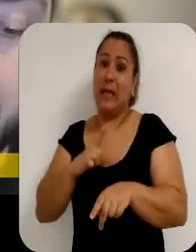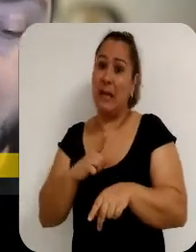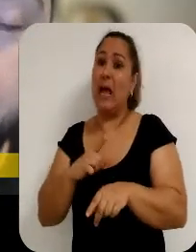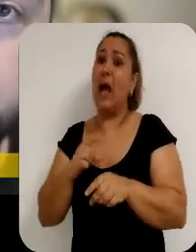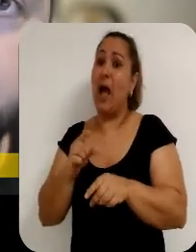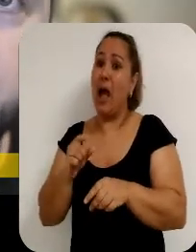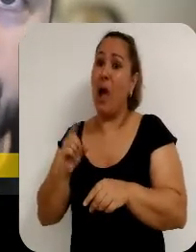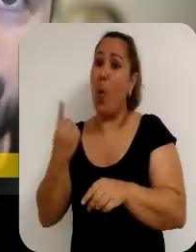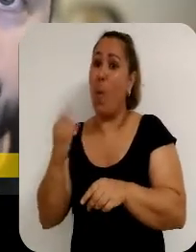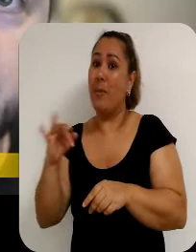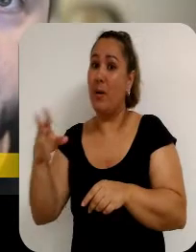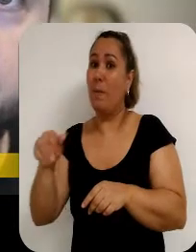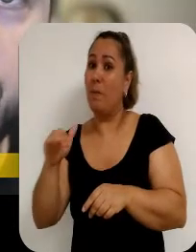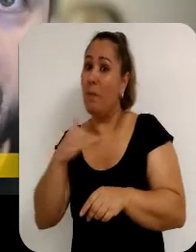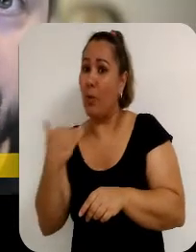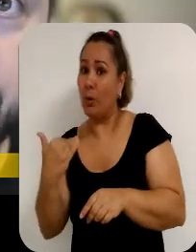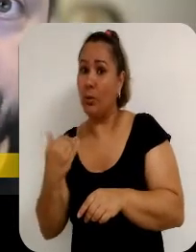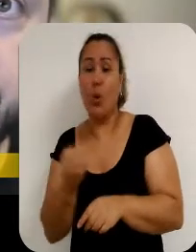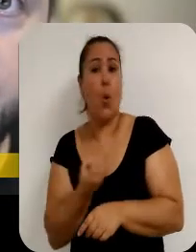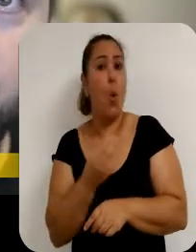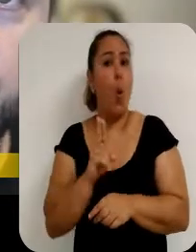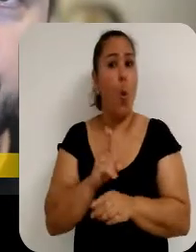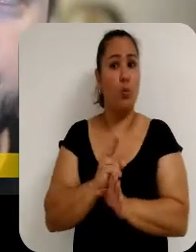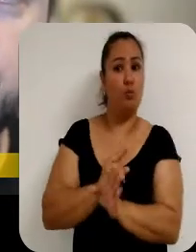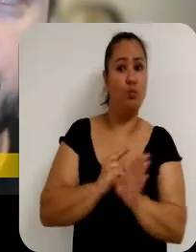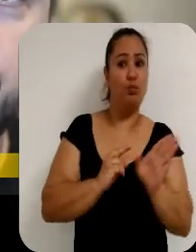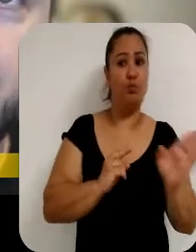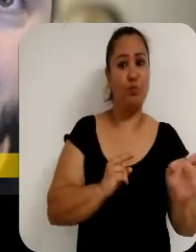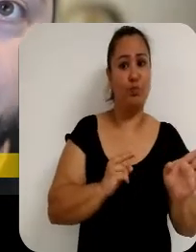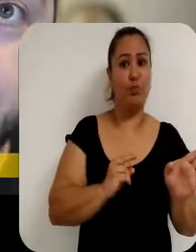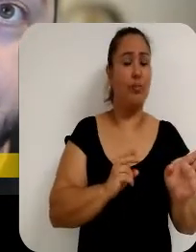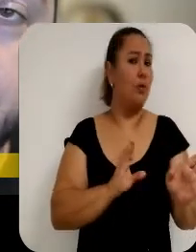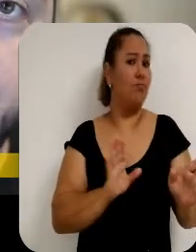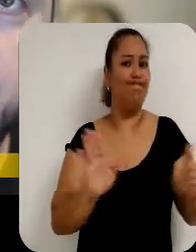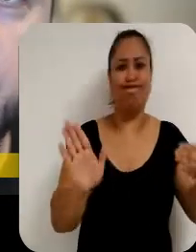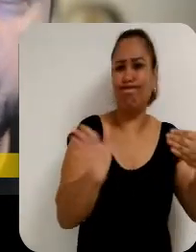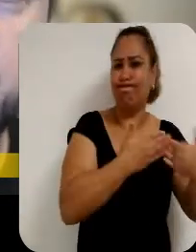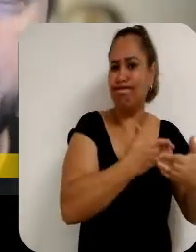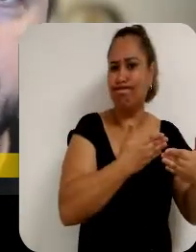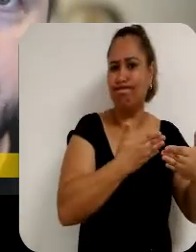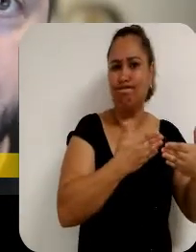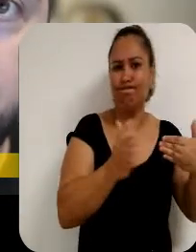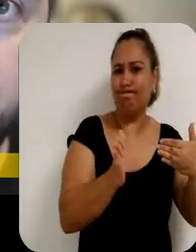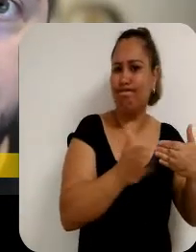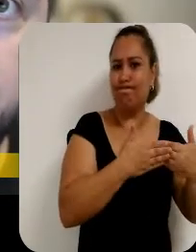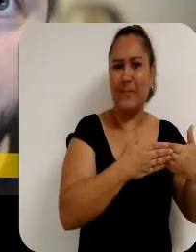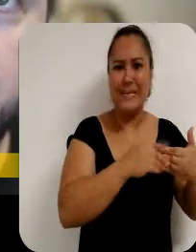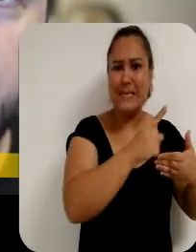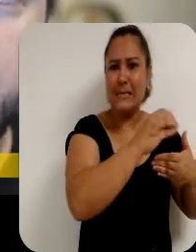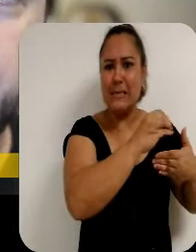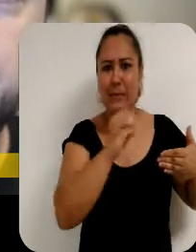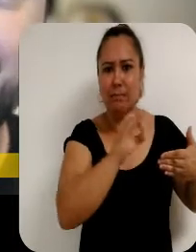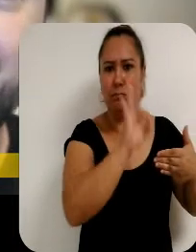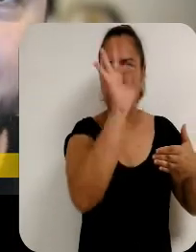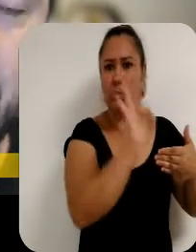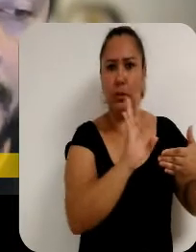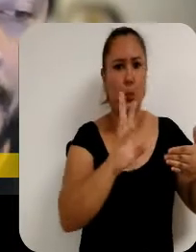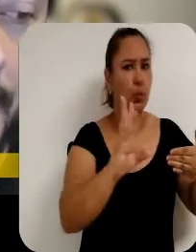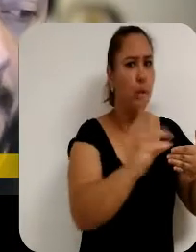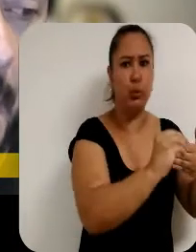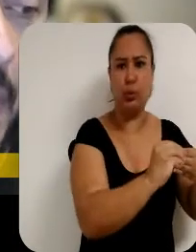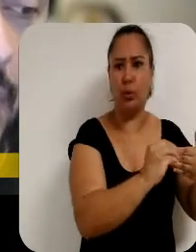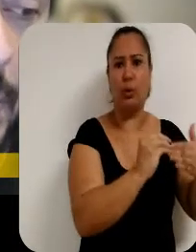gente tem um cenário de supressão completa, onde todo mundo fica em casa, ninguém pode circular, e a gente